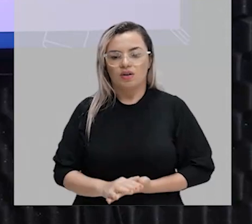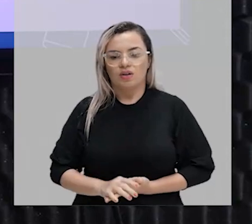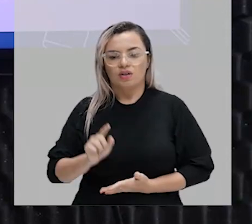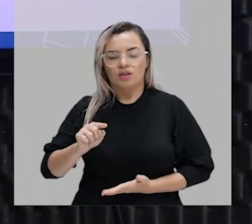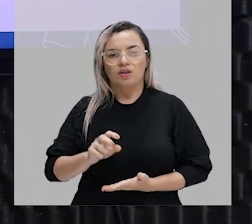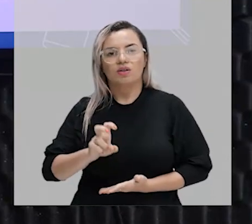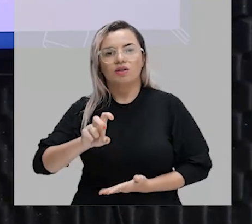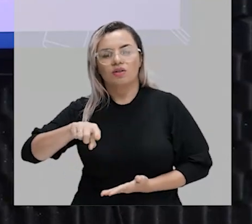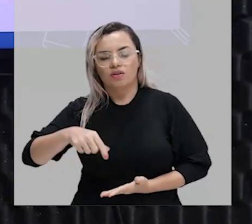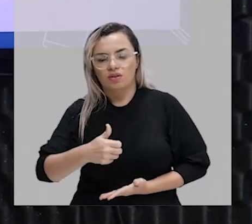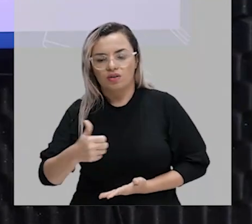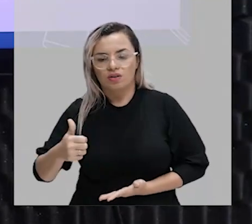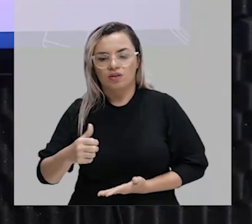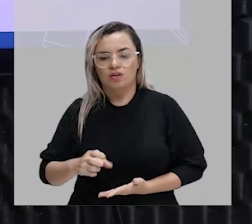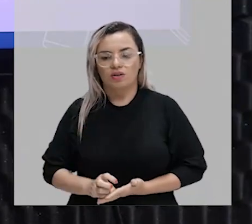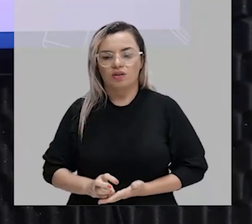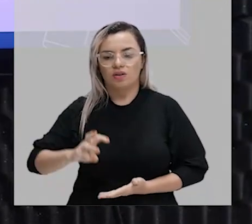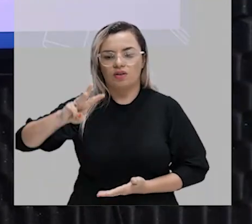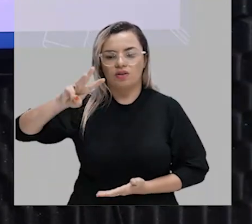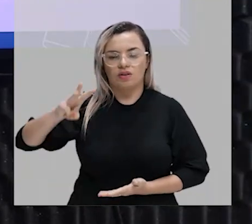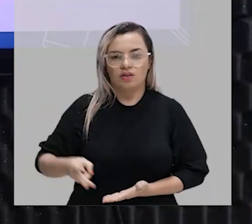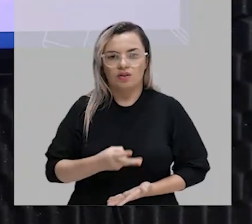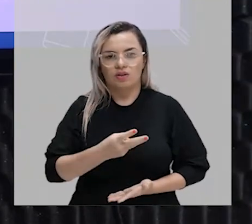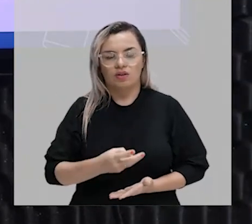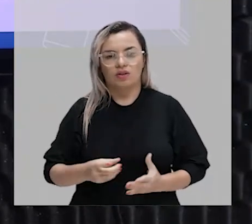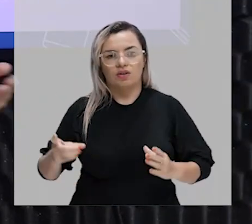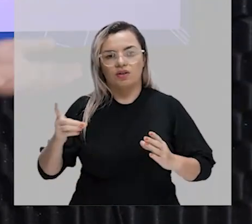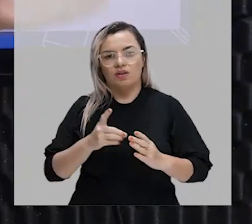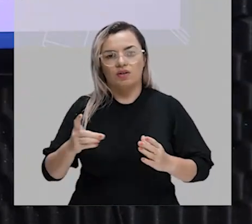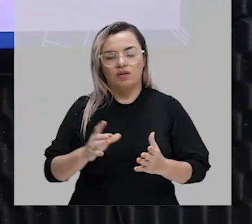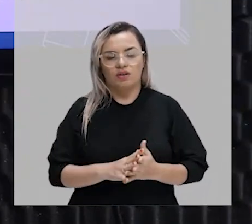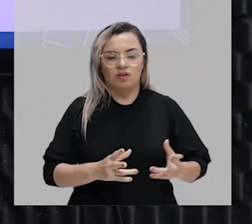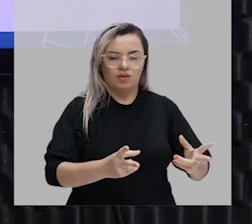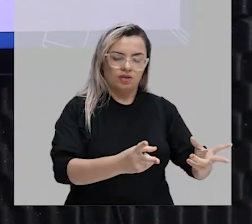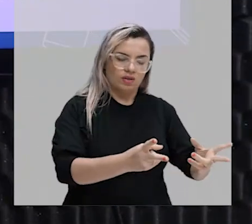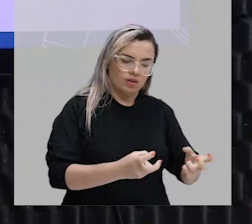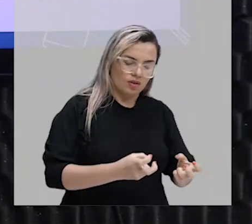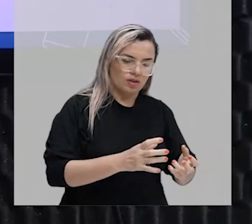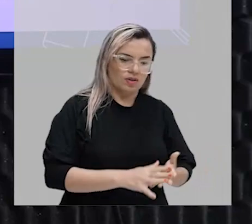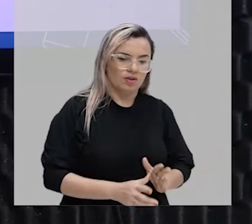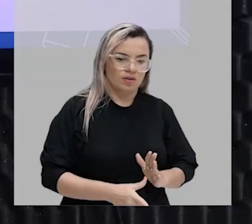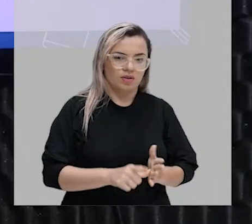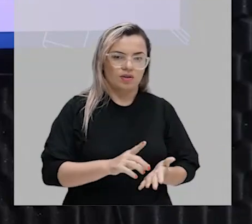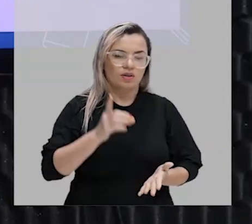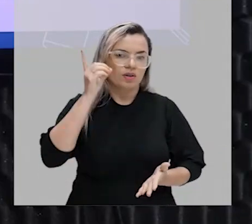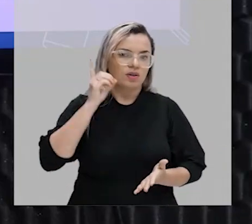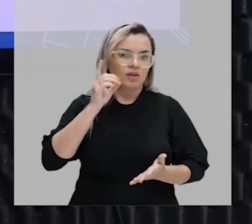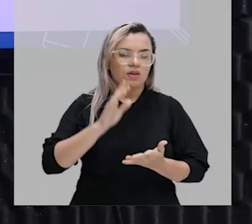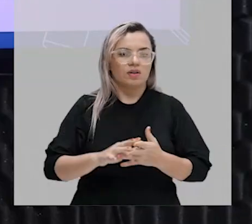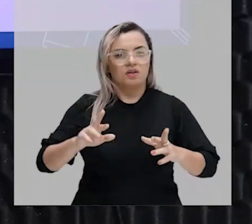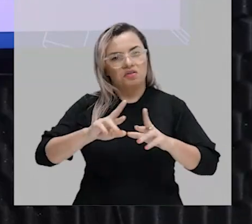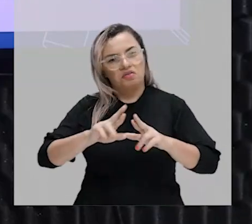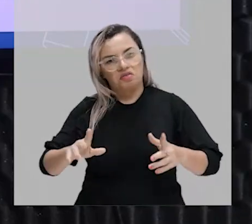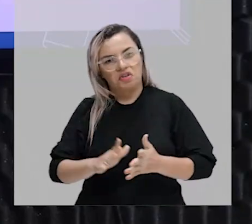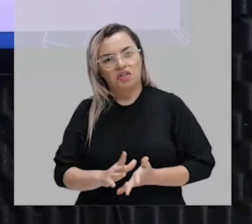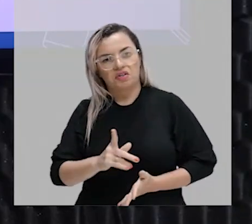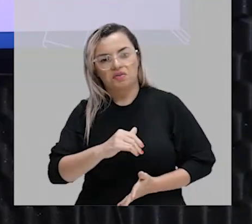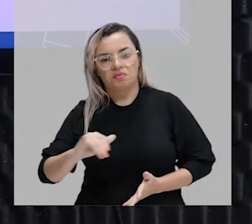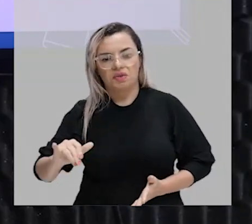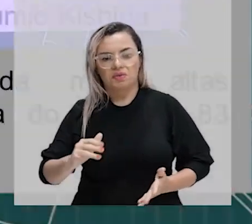5,1 trilhões de dólares, tá certo? Só aí tu percebe, né? Voltando aos Estados Unidos, a diferença ainda de PIB muito grande,